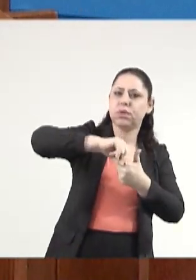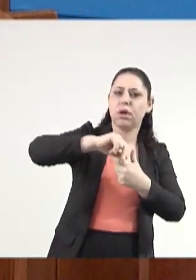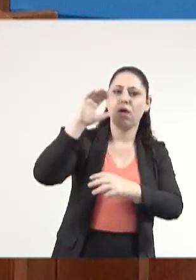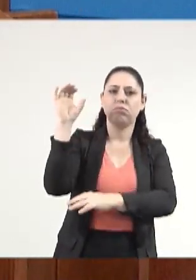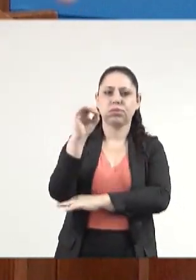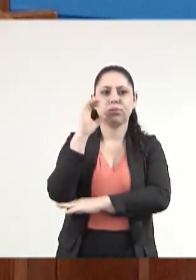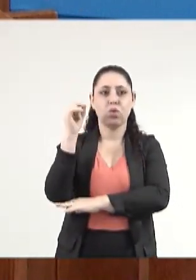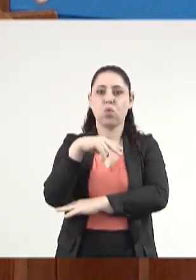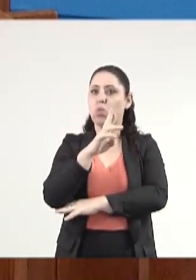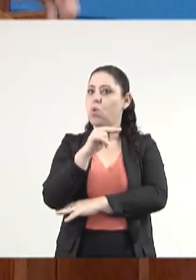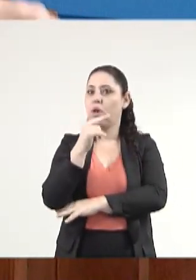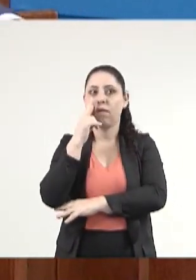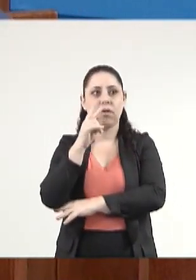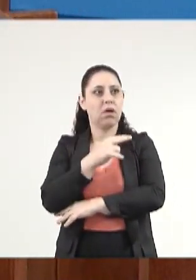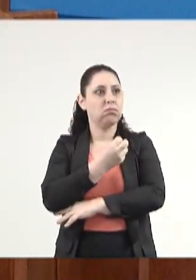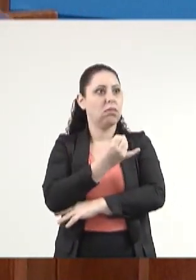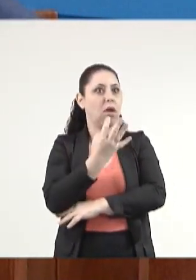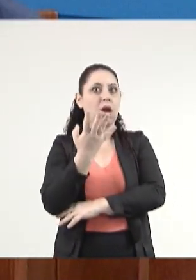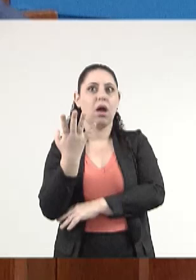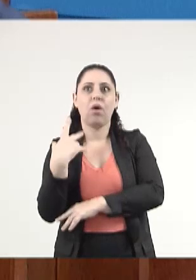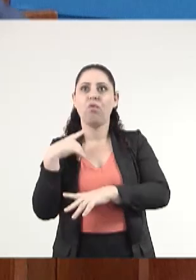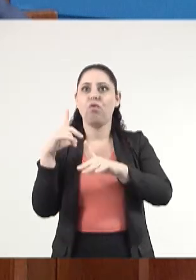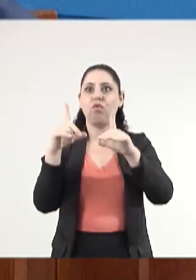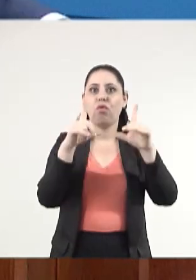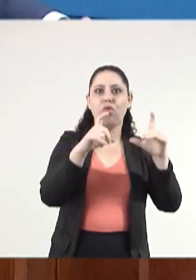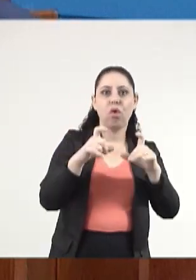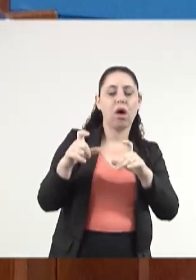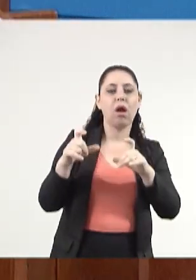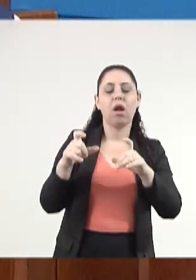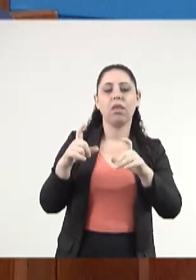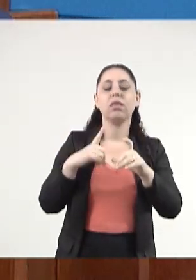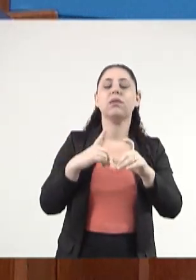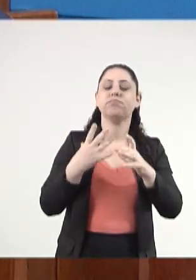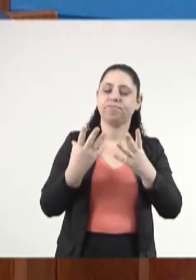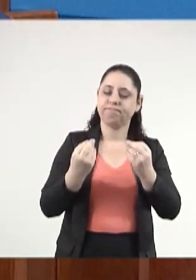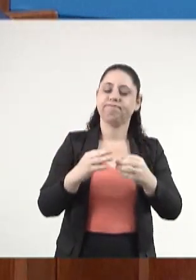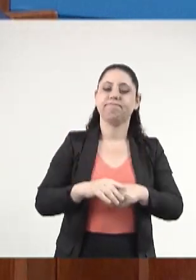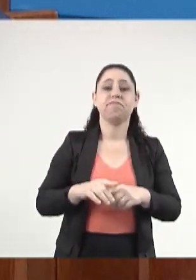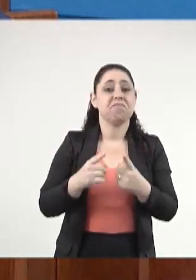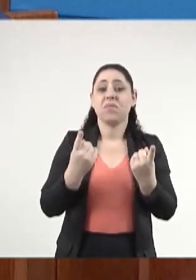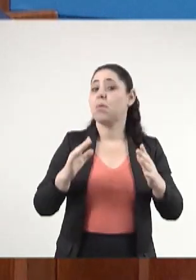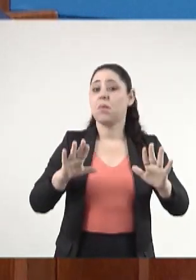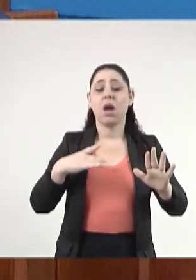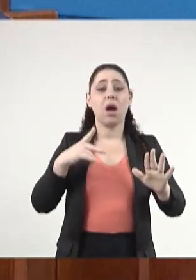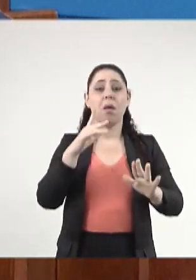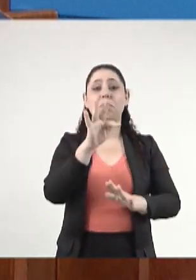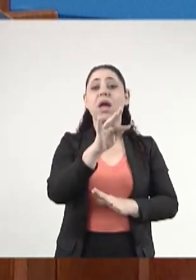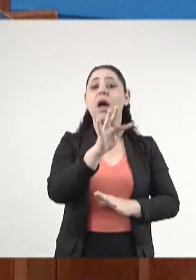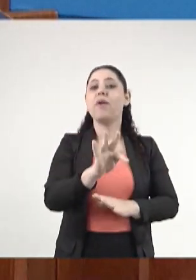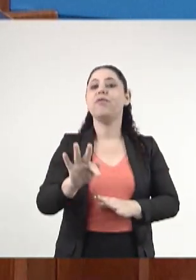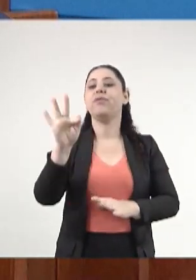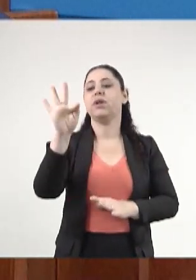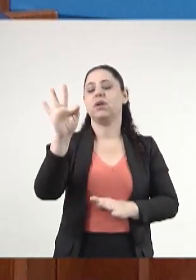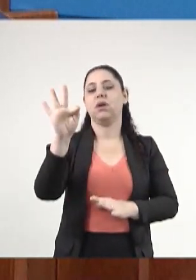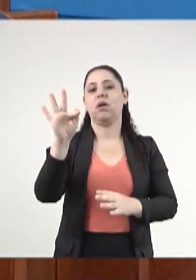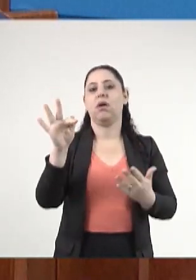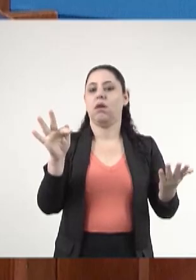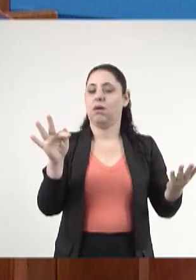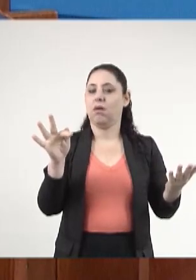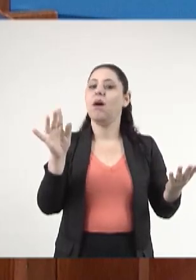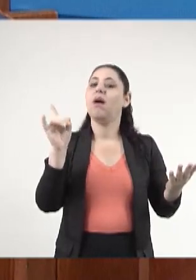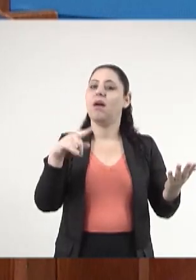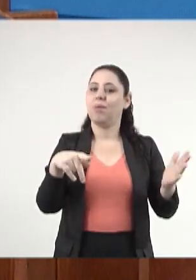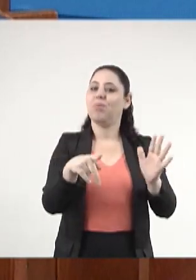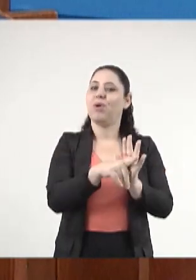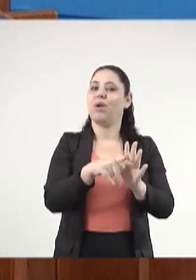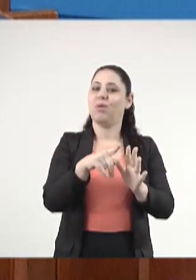viaturas, aliás, eu nunca vi tantas viaturas, eu tenho as fotos aqui, não é? Mas cadê a Polícia Federal? Se trata